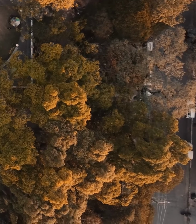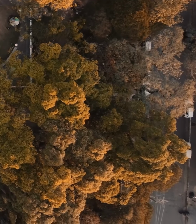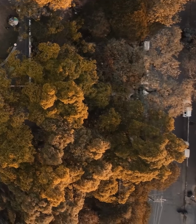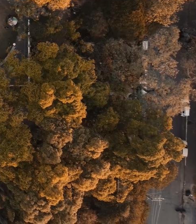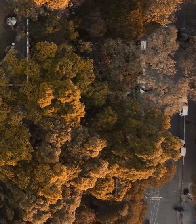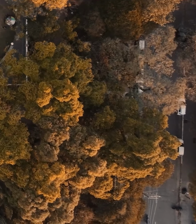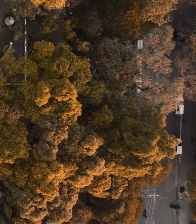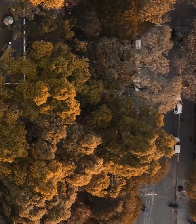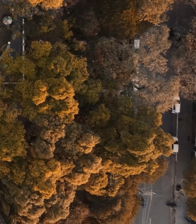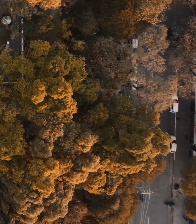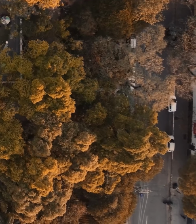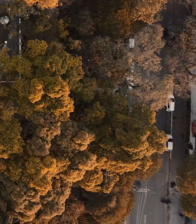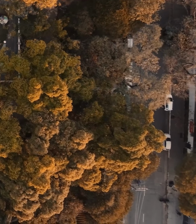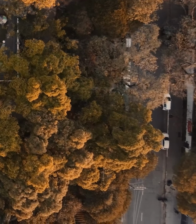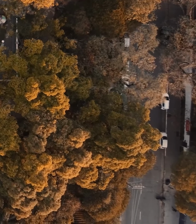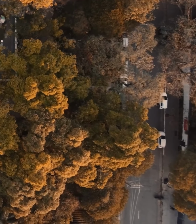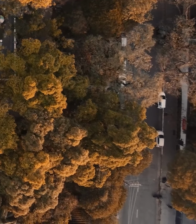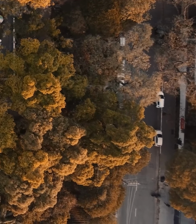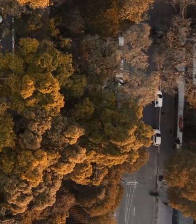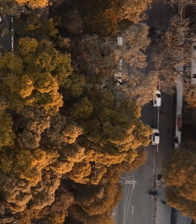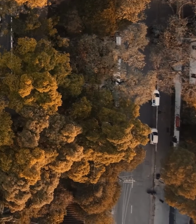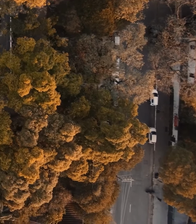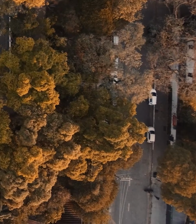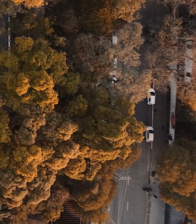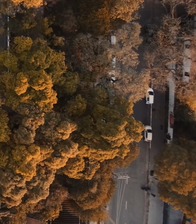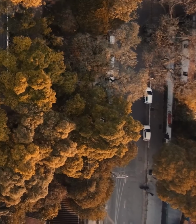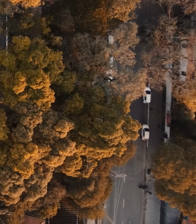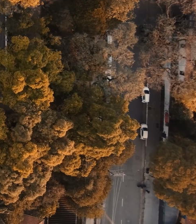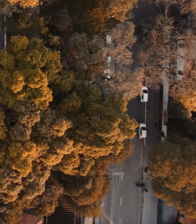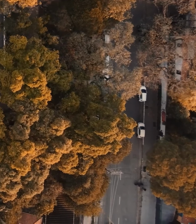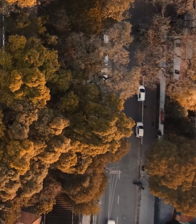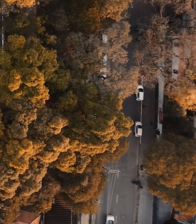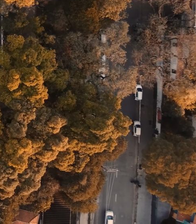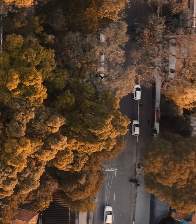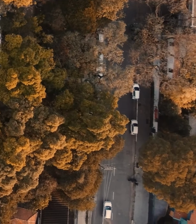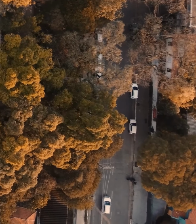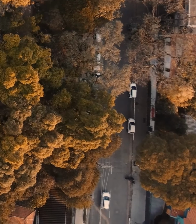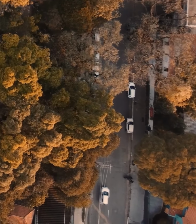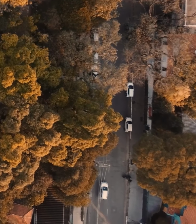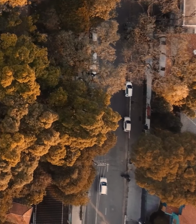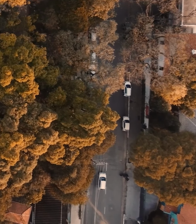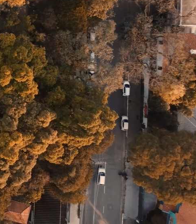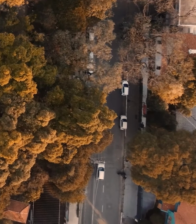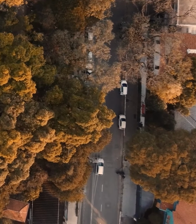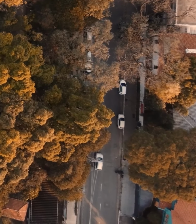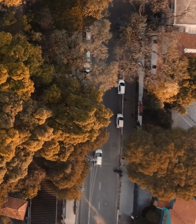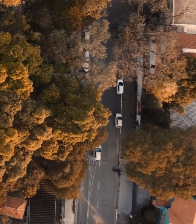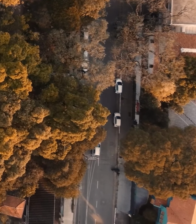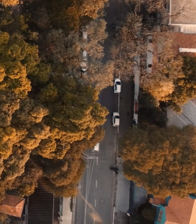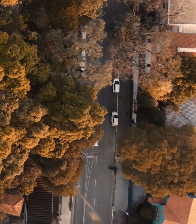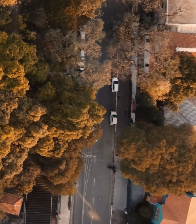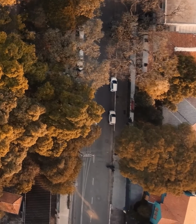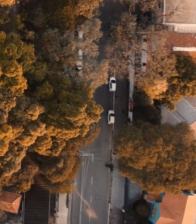Monstrinho. Direção de fotografia, edição e color grading, Arion Engers. Produção,